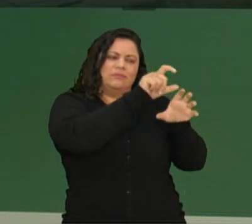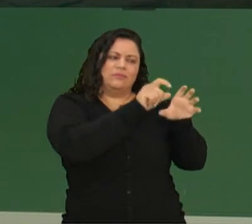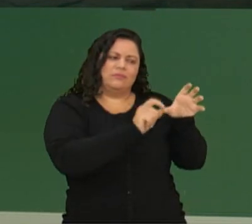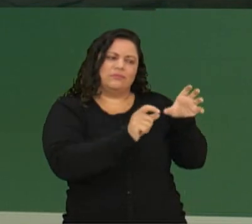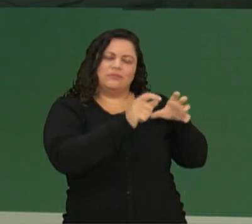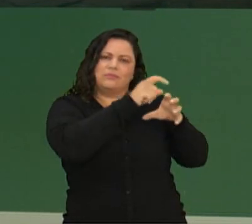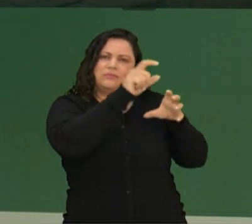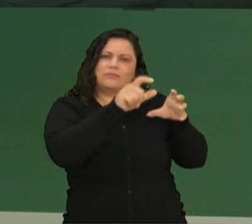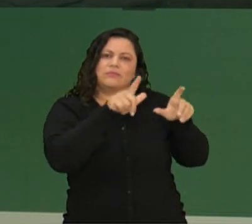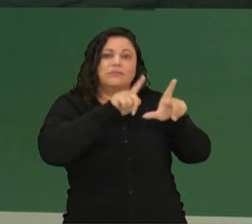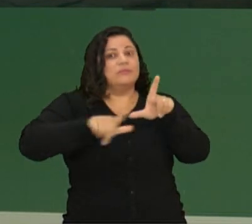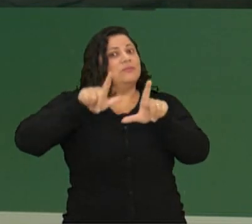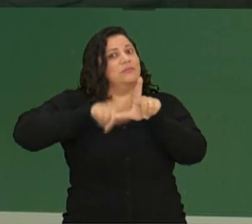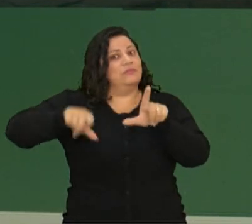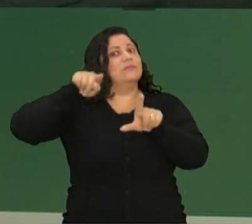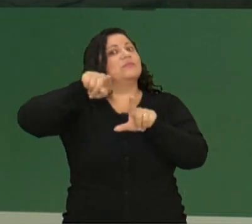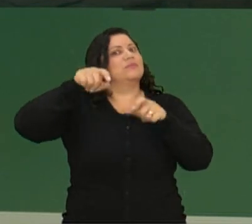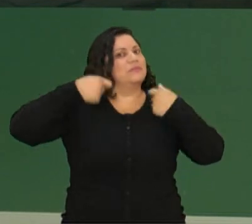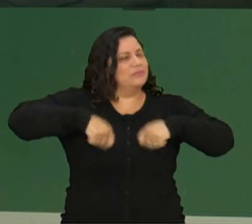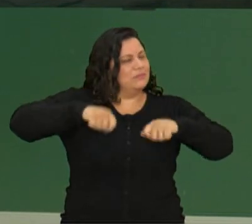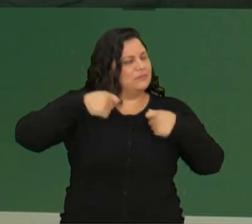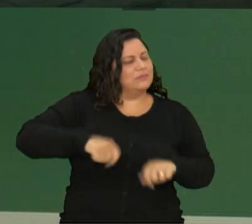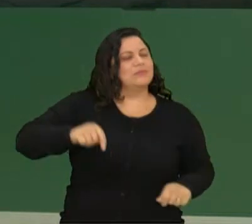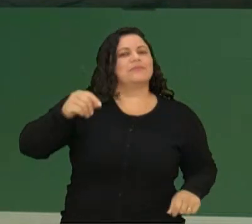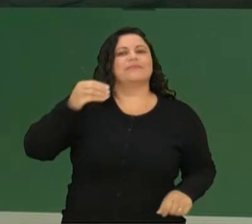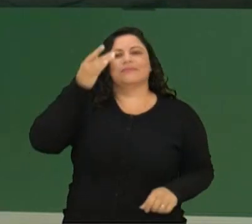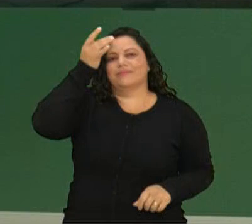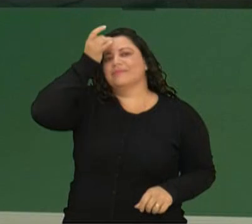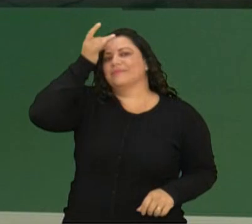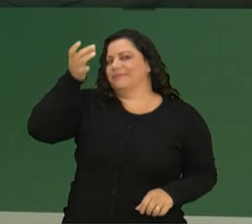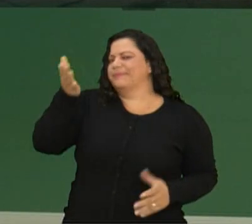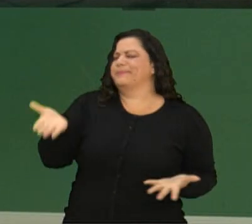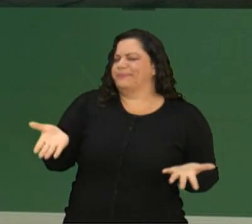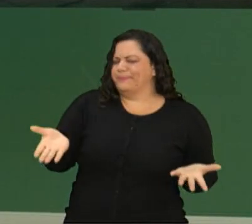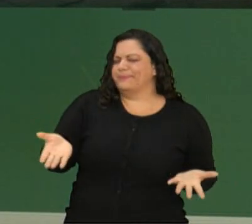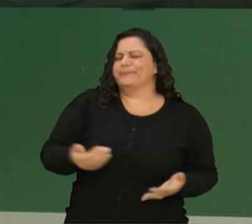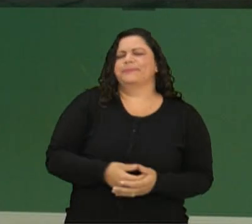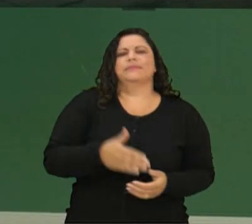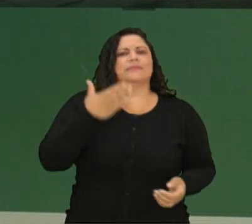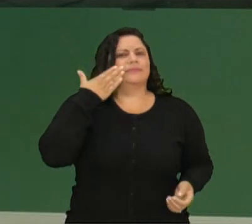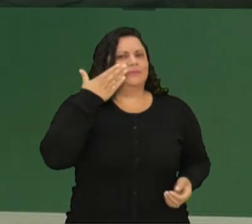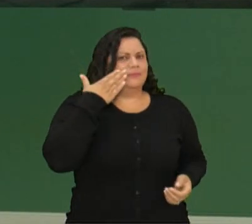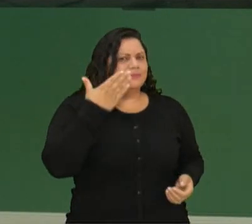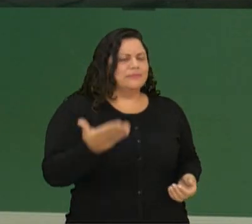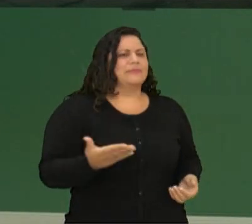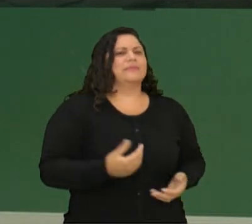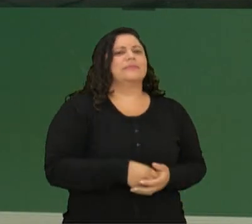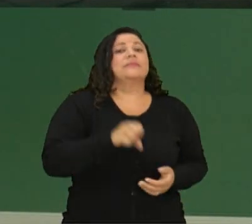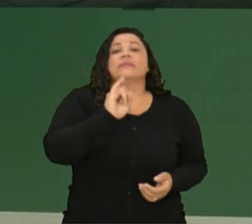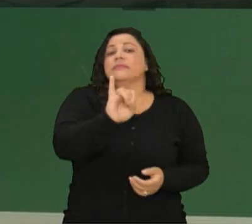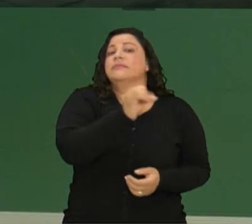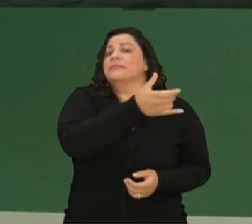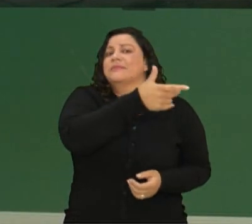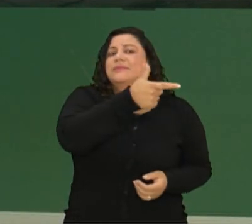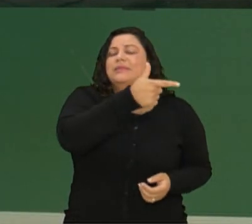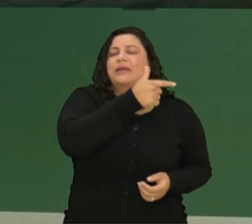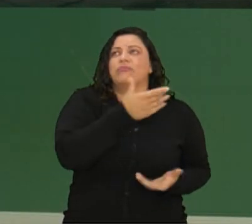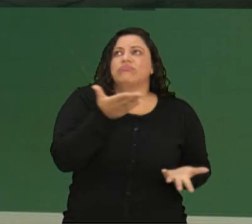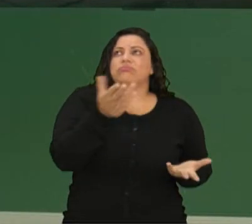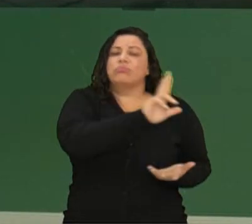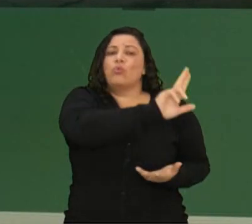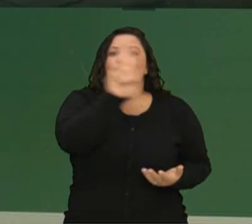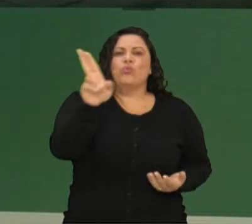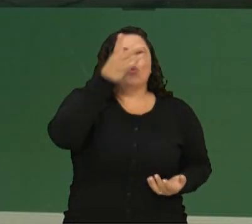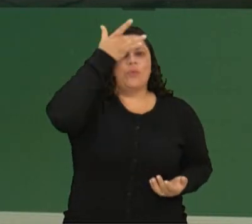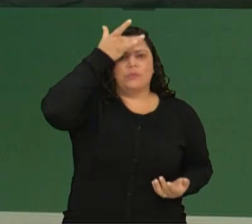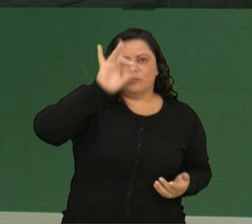Essas das letras você tem que saber, essa tá bem fácil, tá? Se você não souber o nome destes vasos, não tem problema. Quando a gente